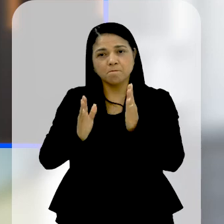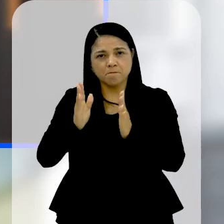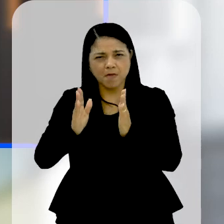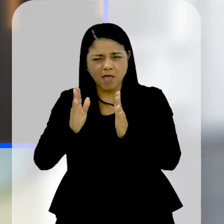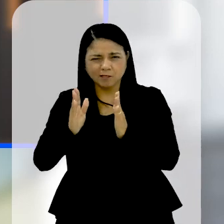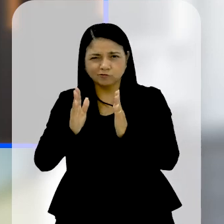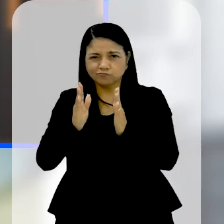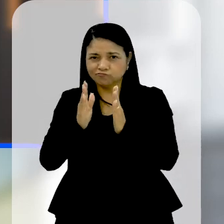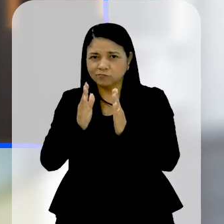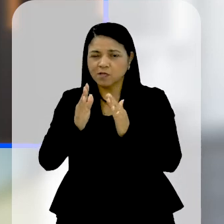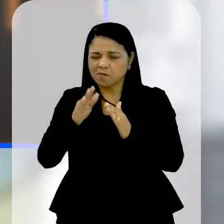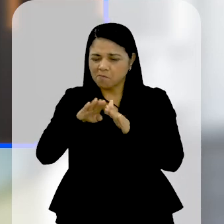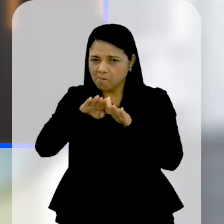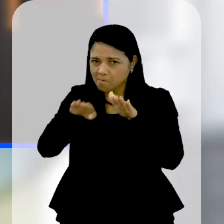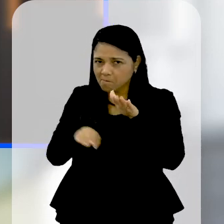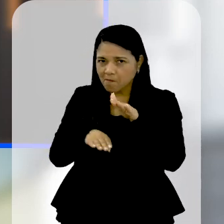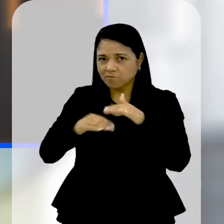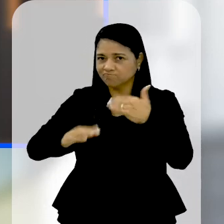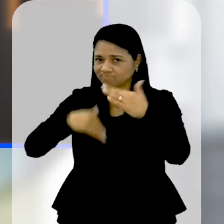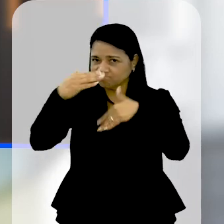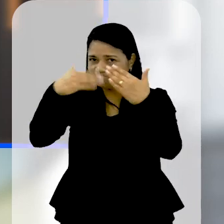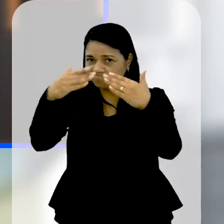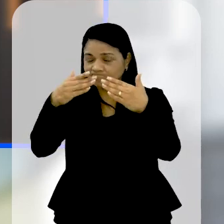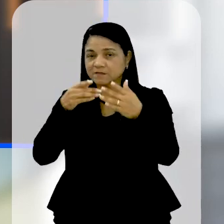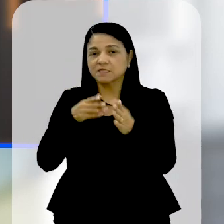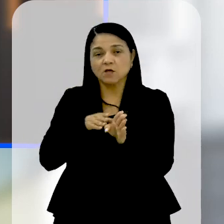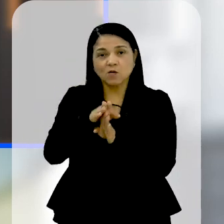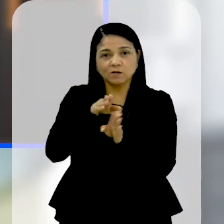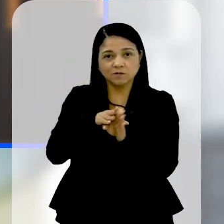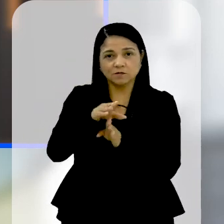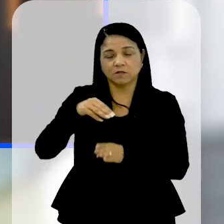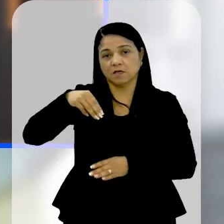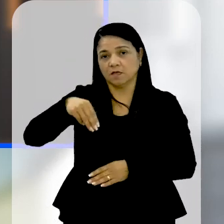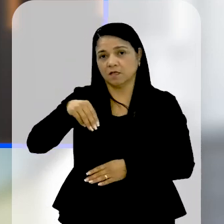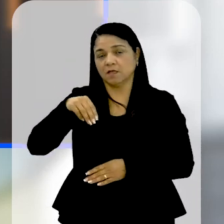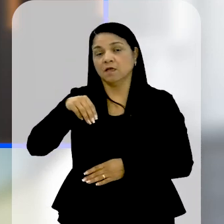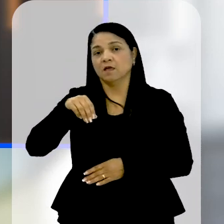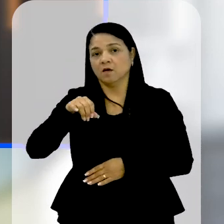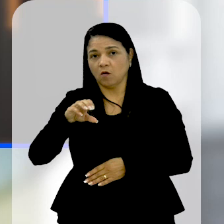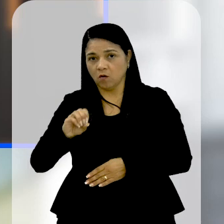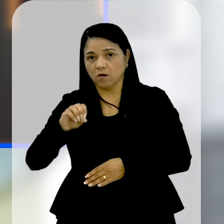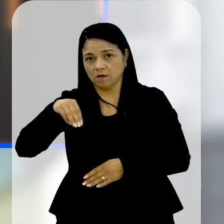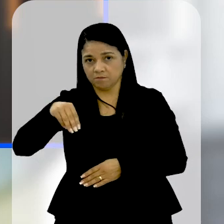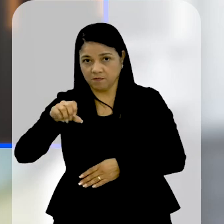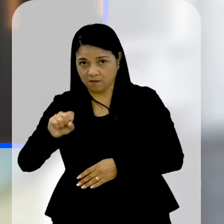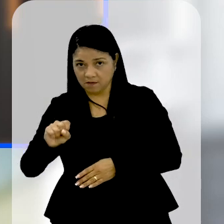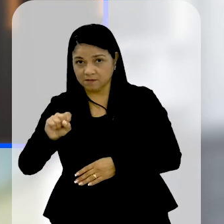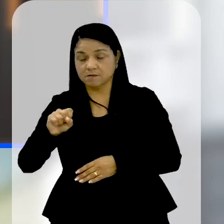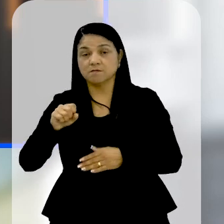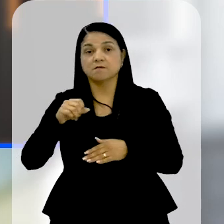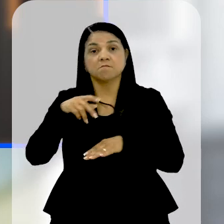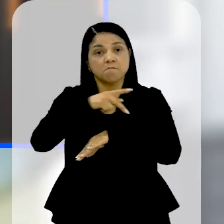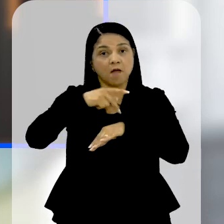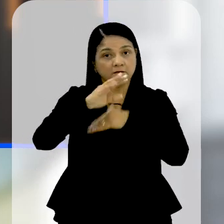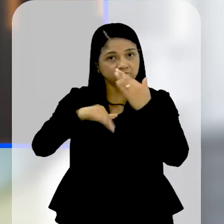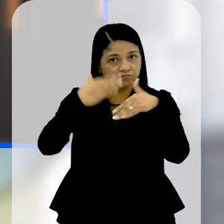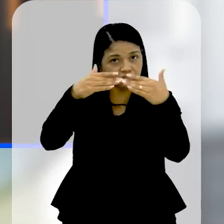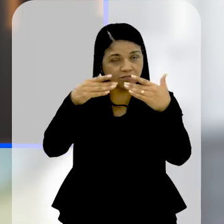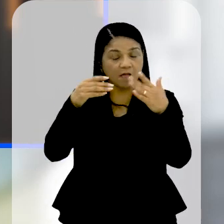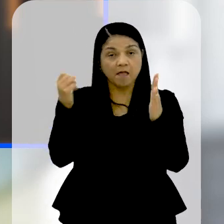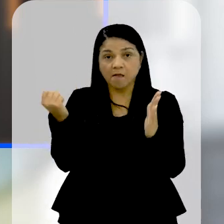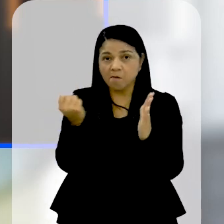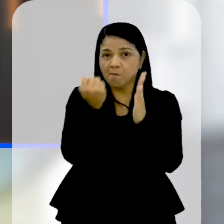baixo desenvolvimento, enquanto segue a recomendação da OMS em países desenvolvidos. Para falar sobre